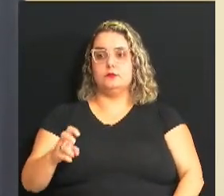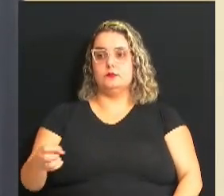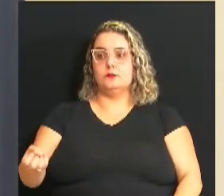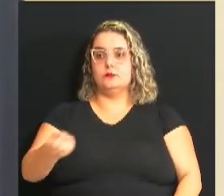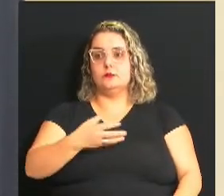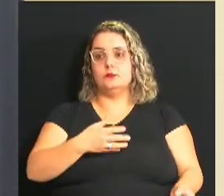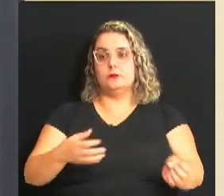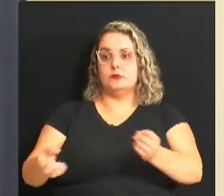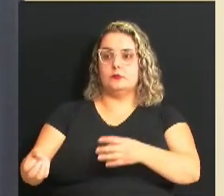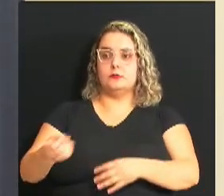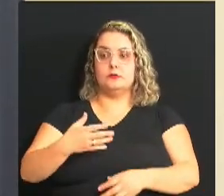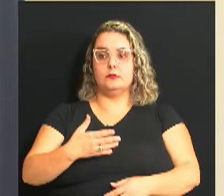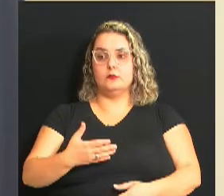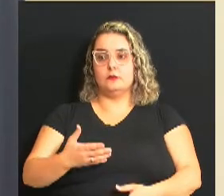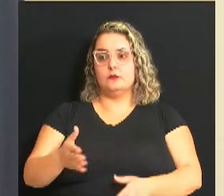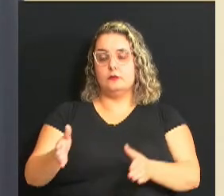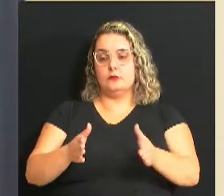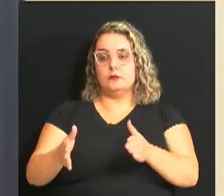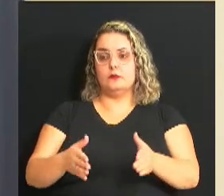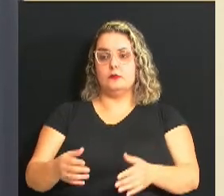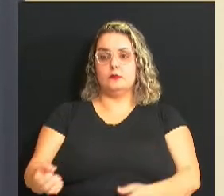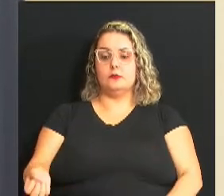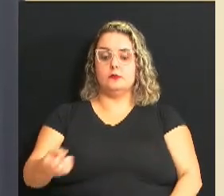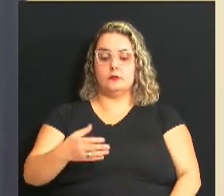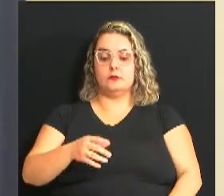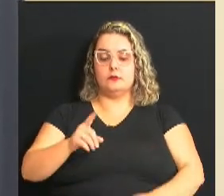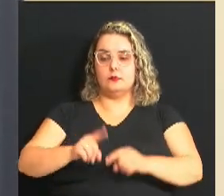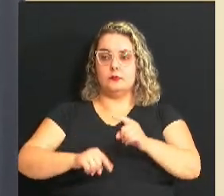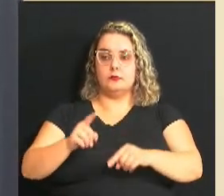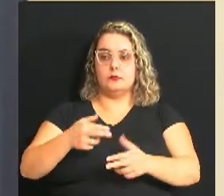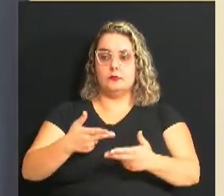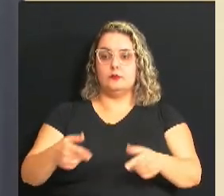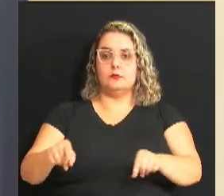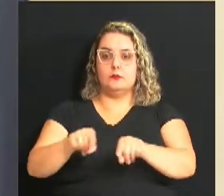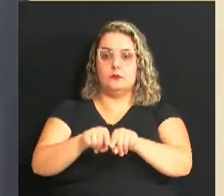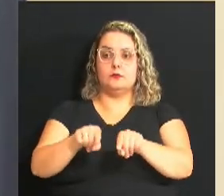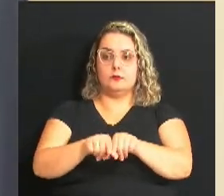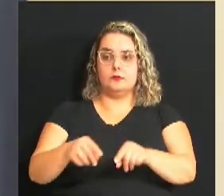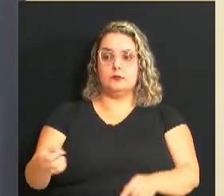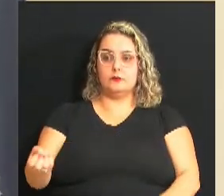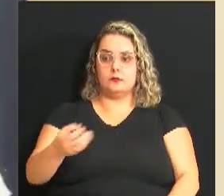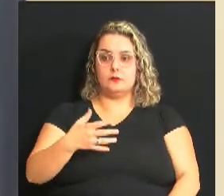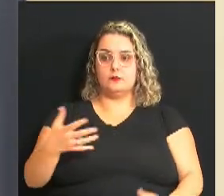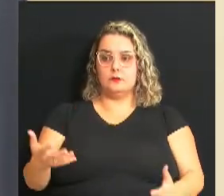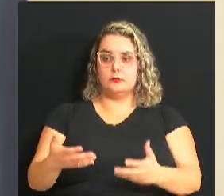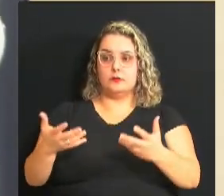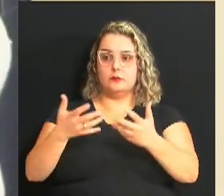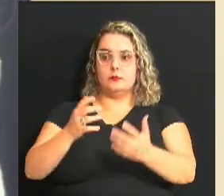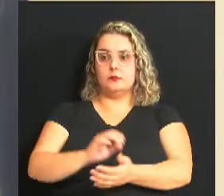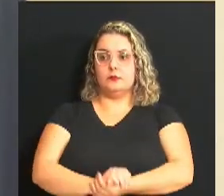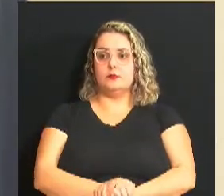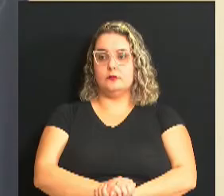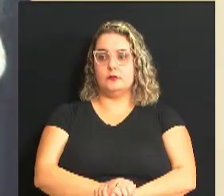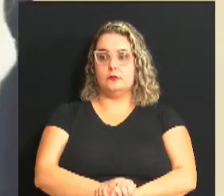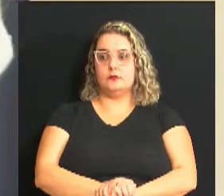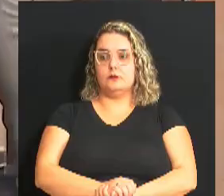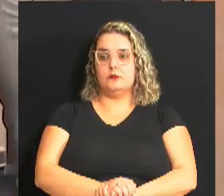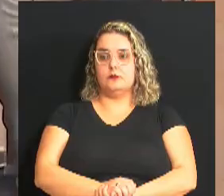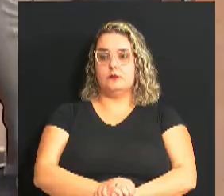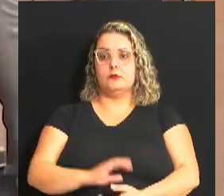para os tempos atuais, com novos equipamentos que tenham surgido e também com as novas contribuições. Acho que é